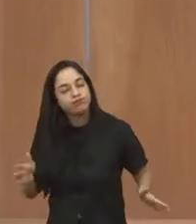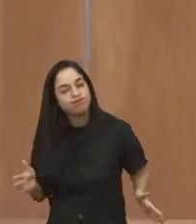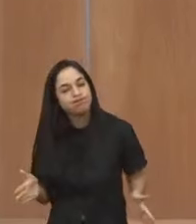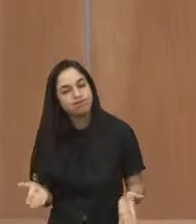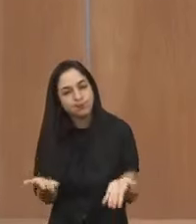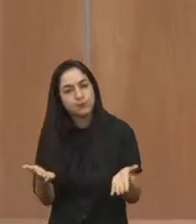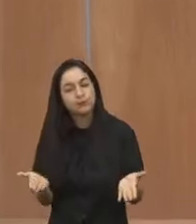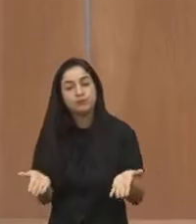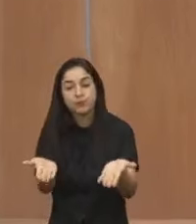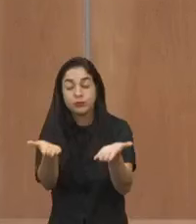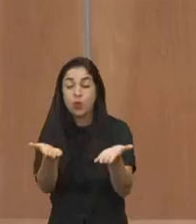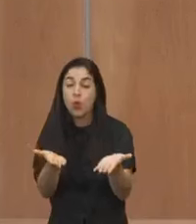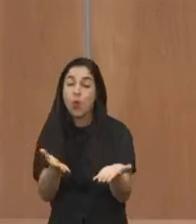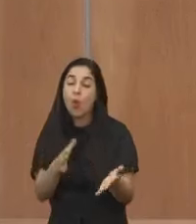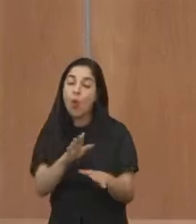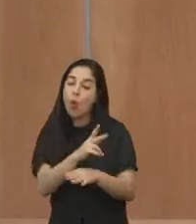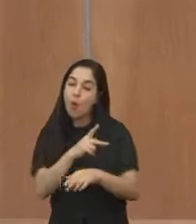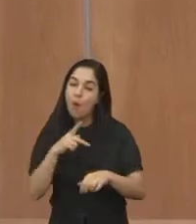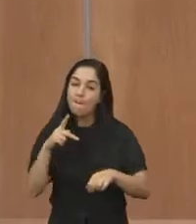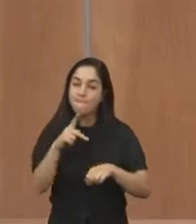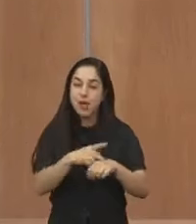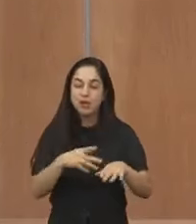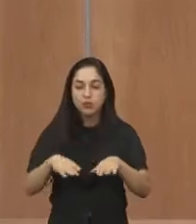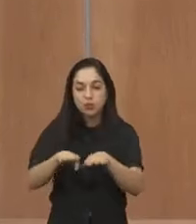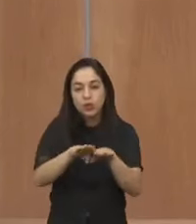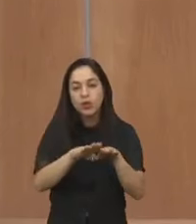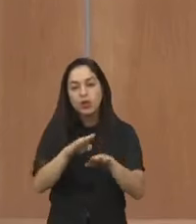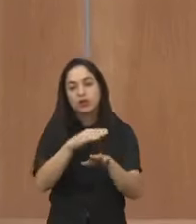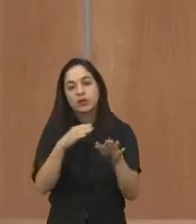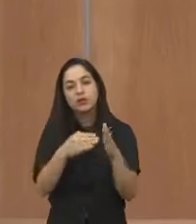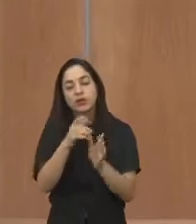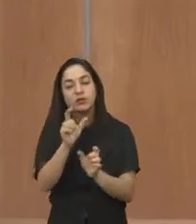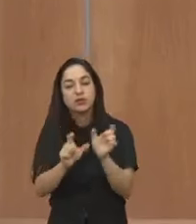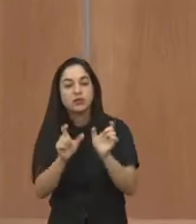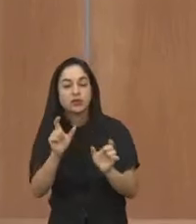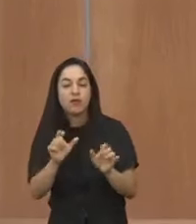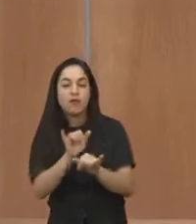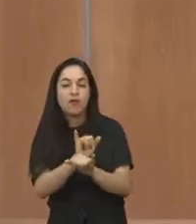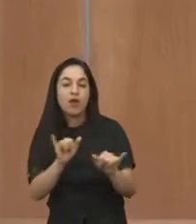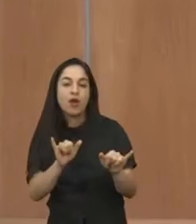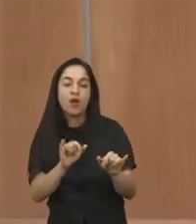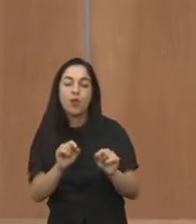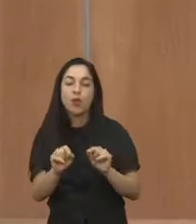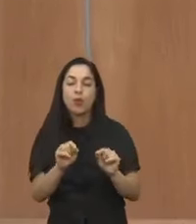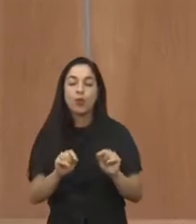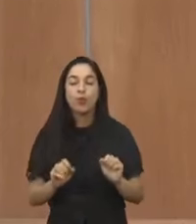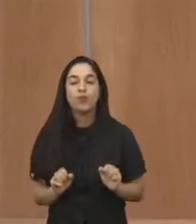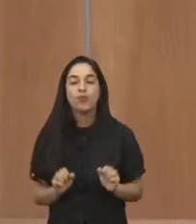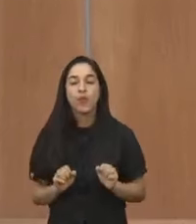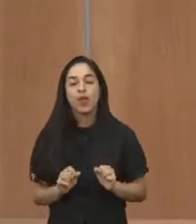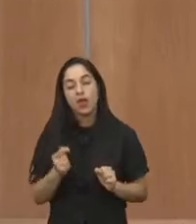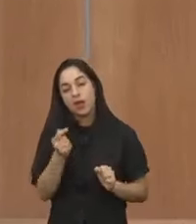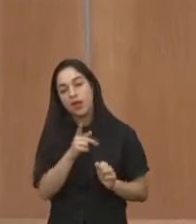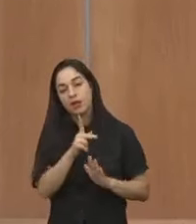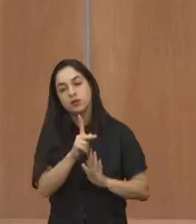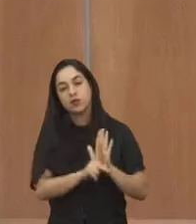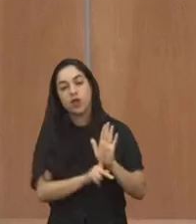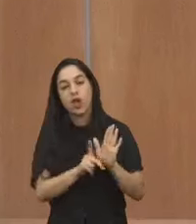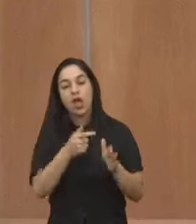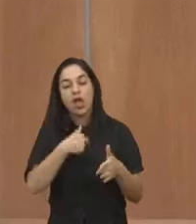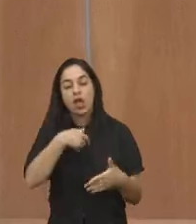constrói um país igualitário para todos. Quero aqui dizer mais uma vez para vocês, vou ser favorável a esse